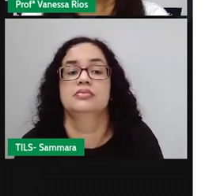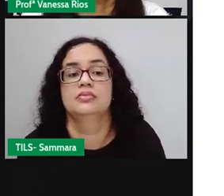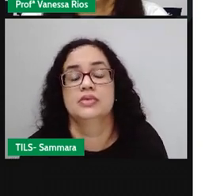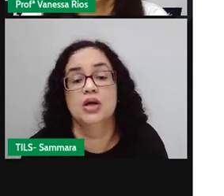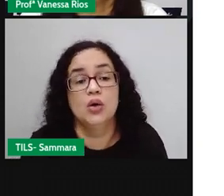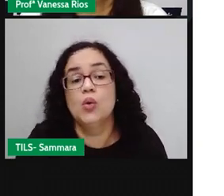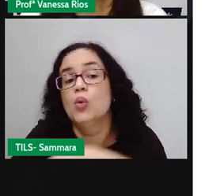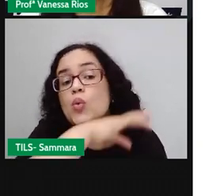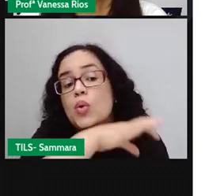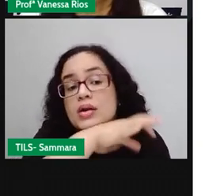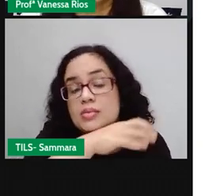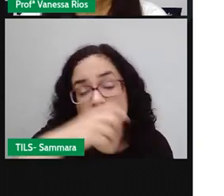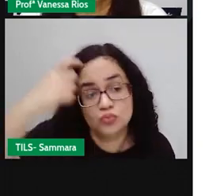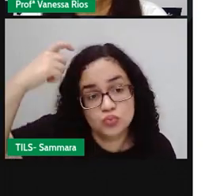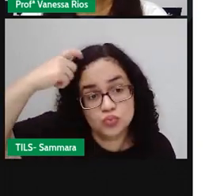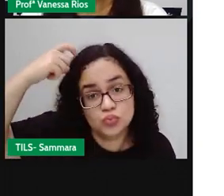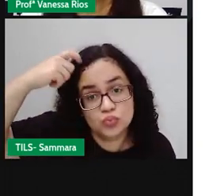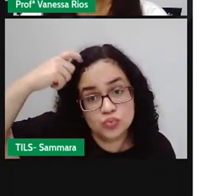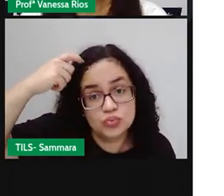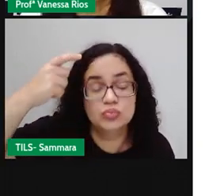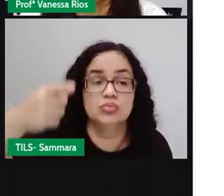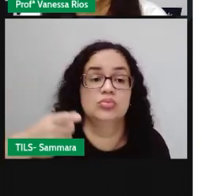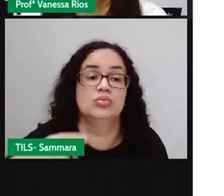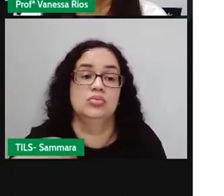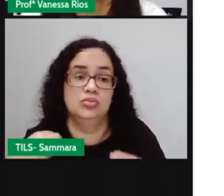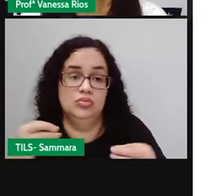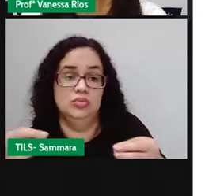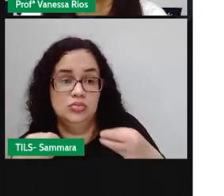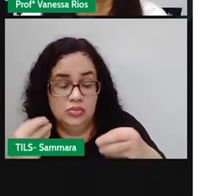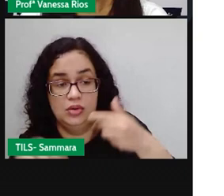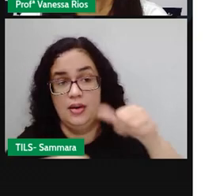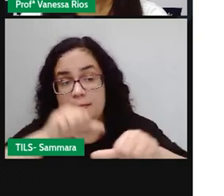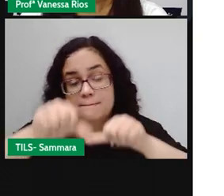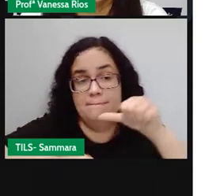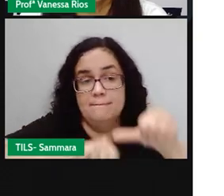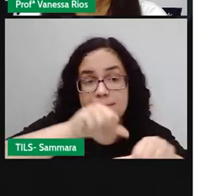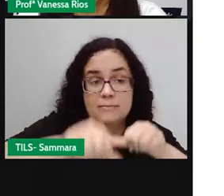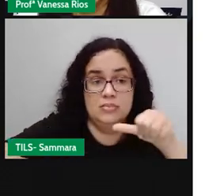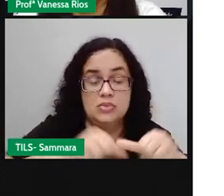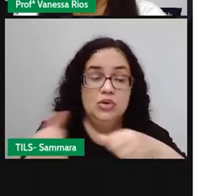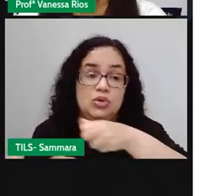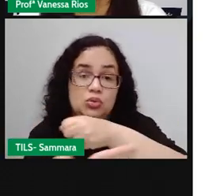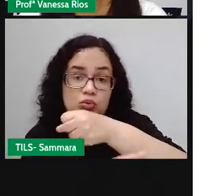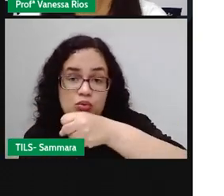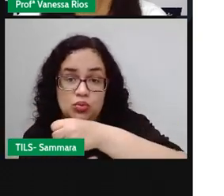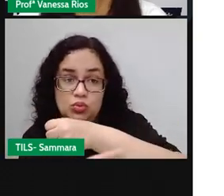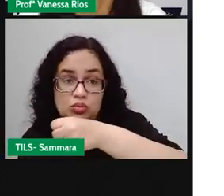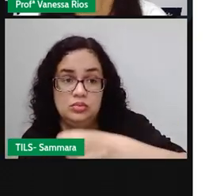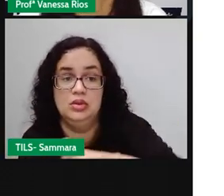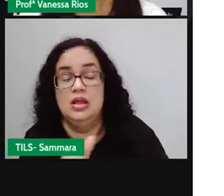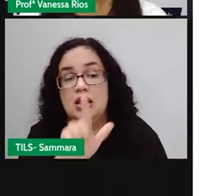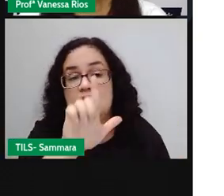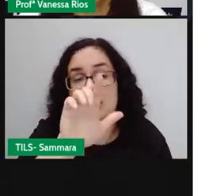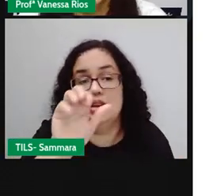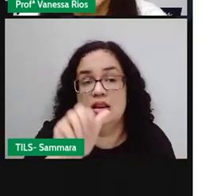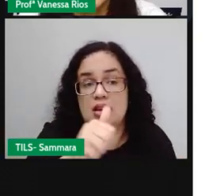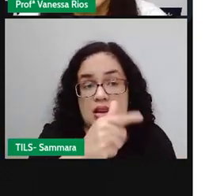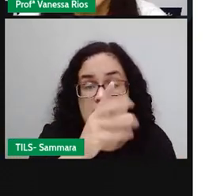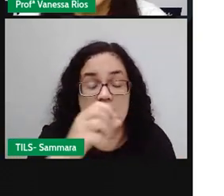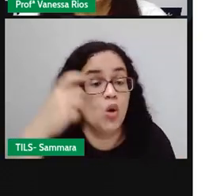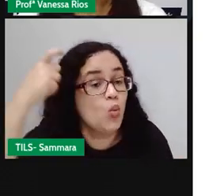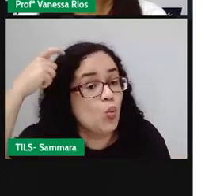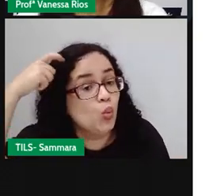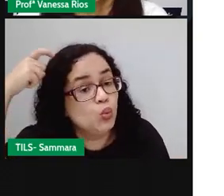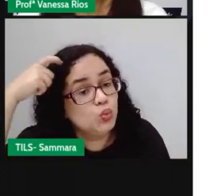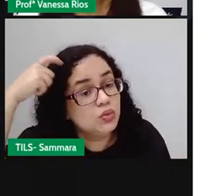Os bichos, né, de pelúcia, a pelúcia ali é um tipo de tecido que mistura uma base embaixo, mas tem lã, mas são feitos aí os